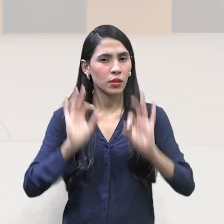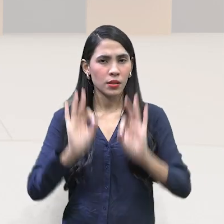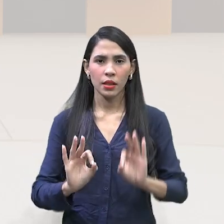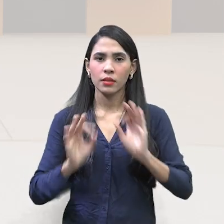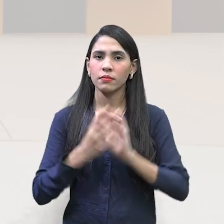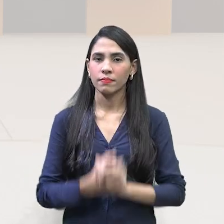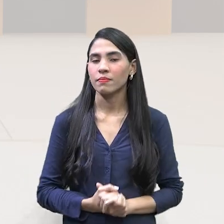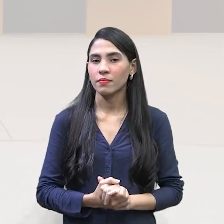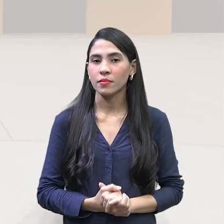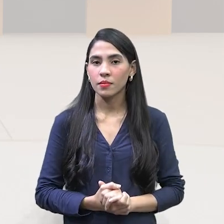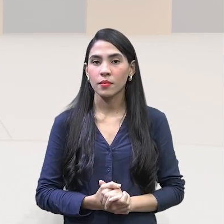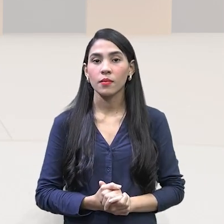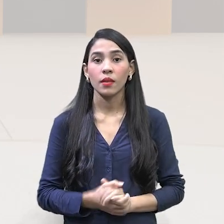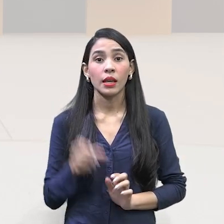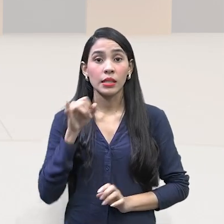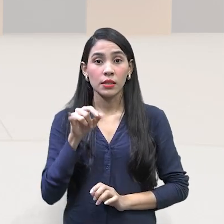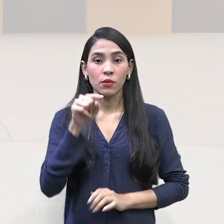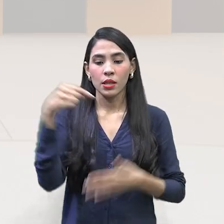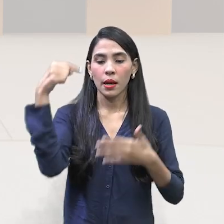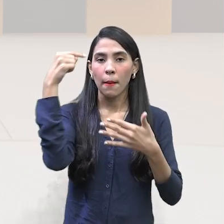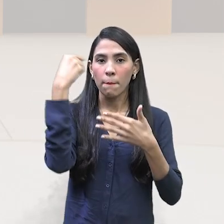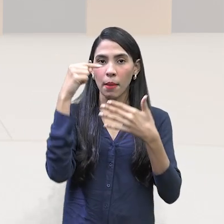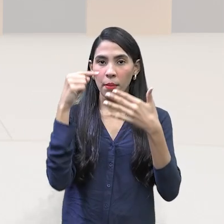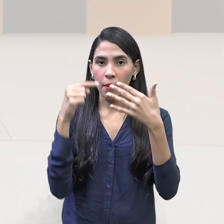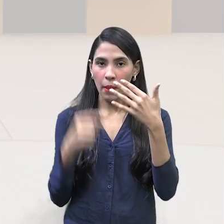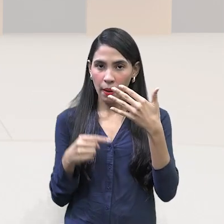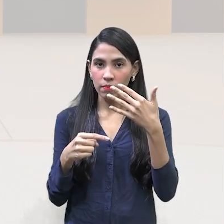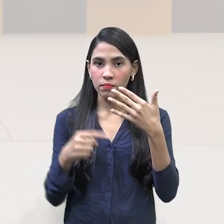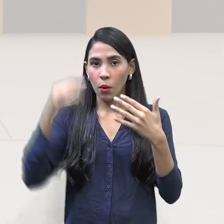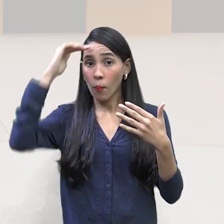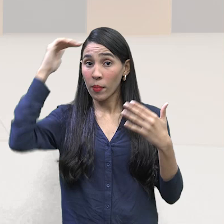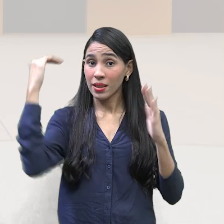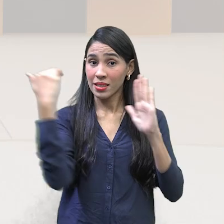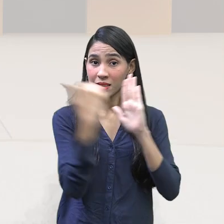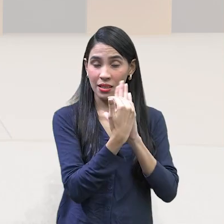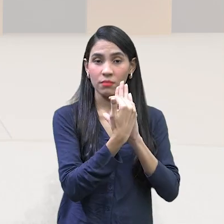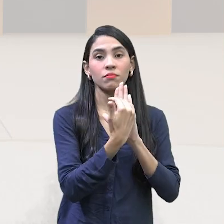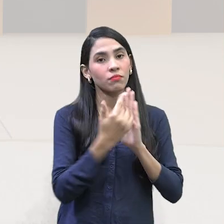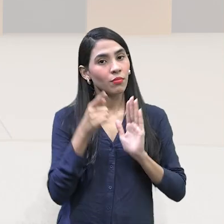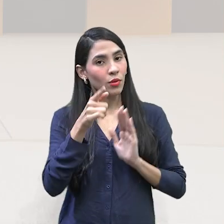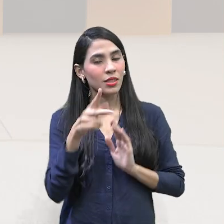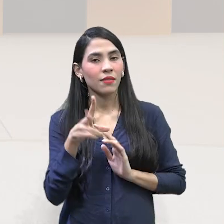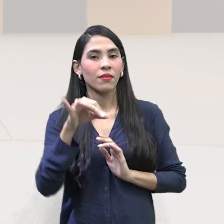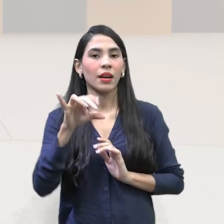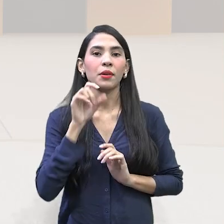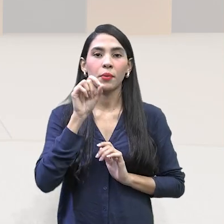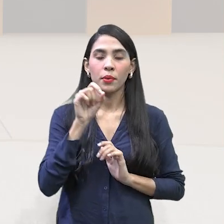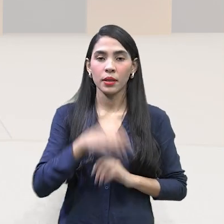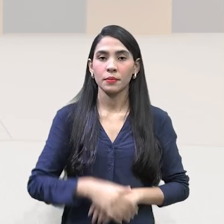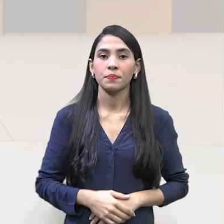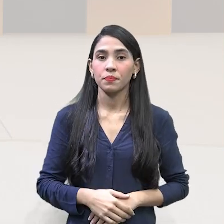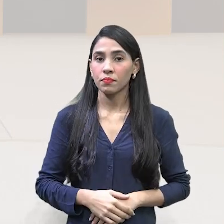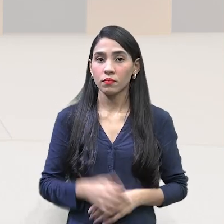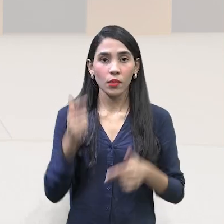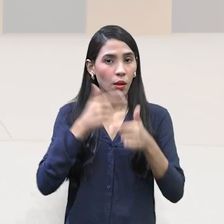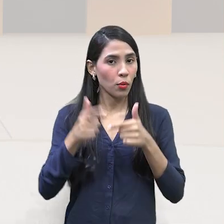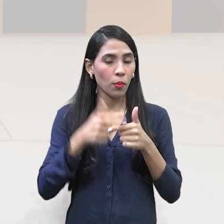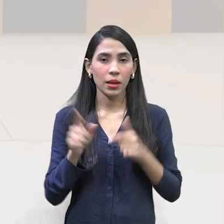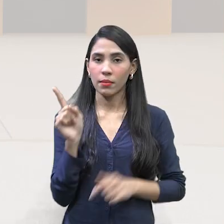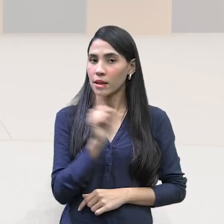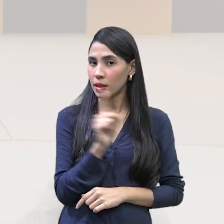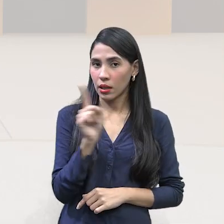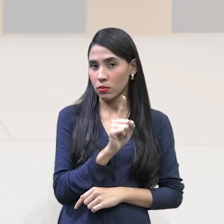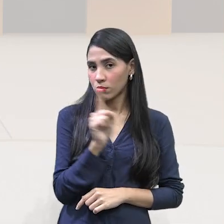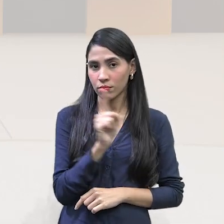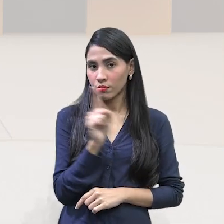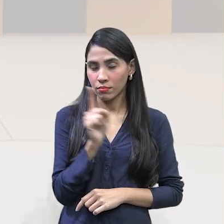certo. Muito bem, se vocês cumprirem todas essas orientações, vocês não terão problemas aí,